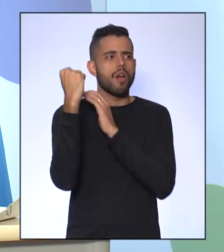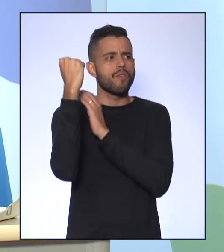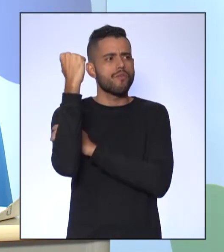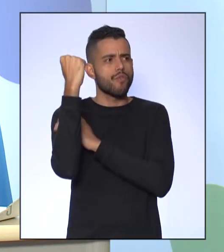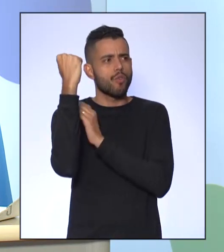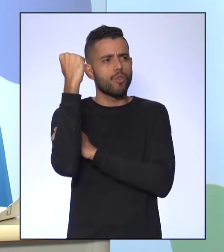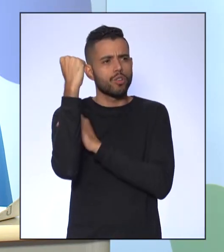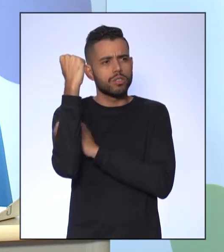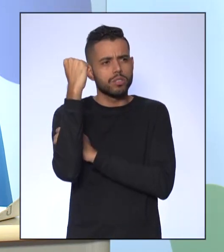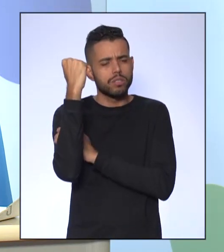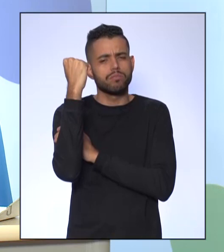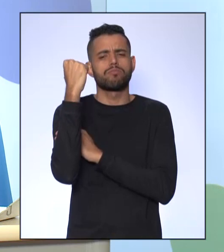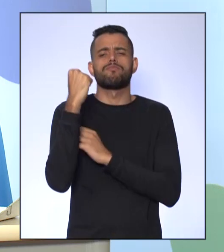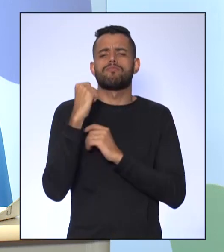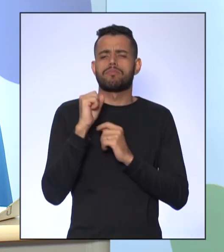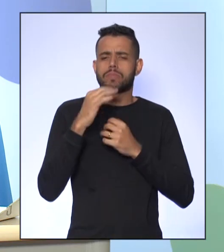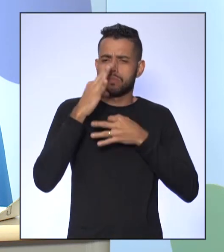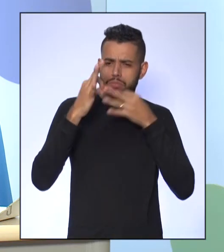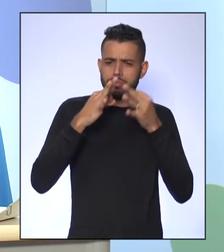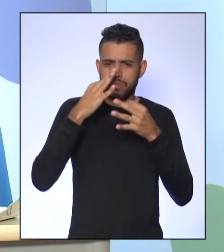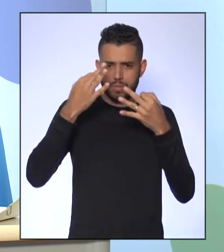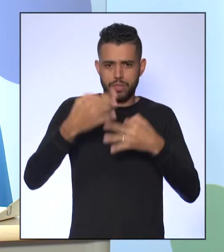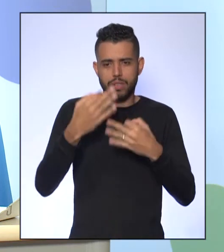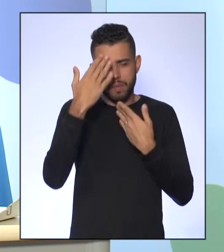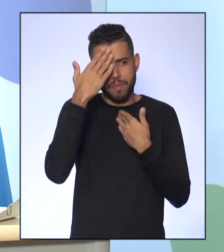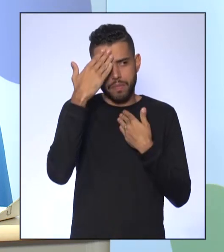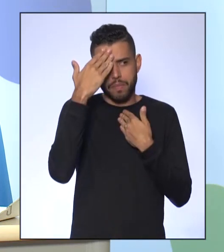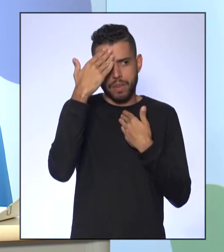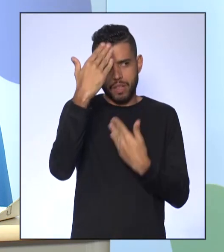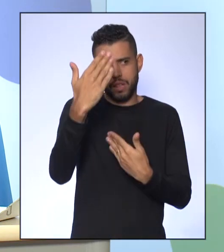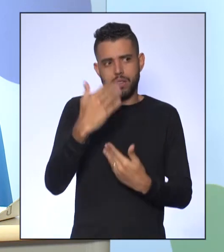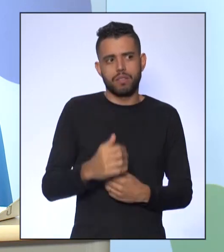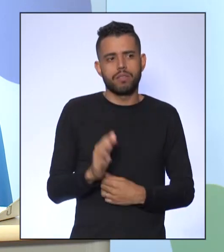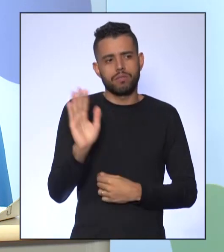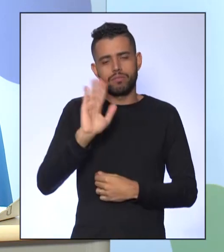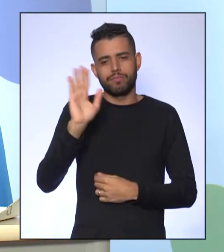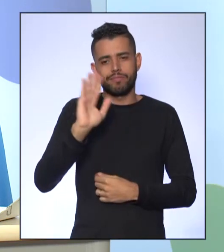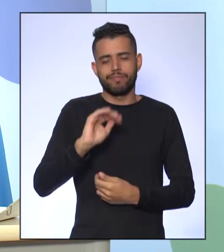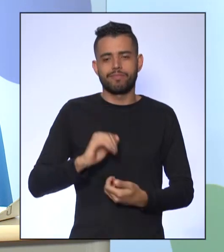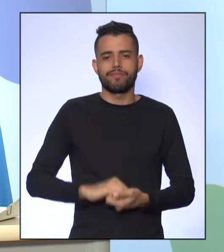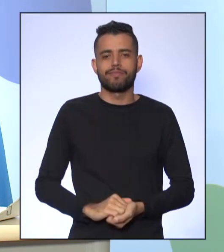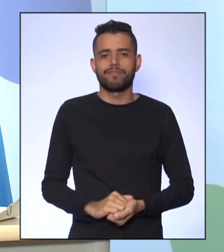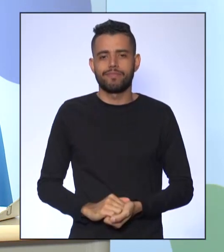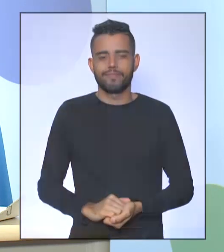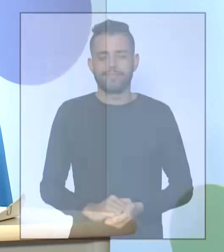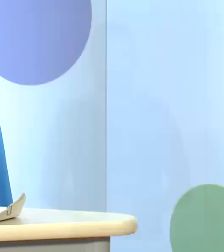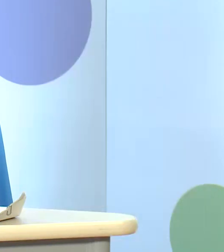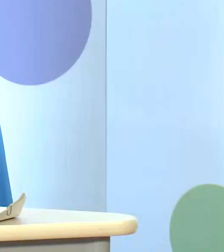validade dos argumentos. Muito obrigada, até a próxima aula.